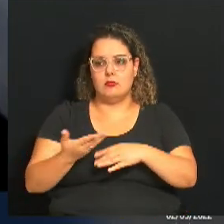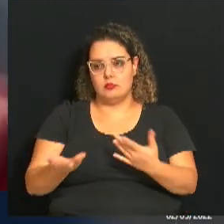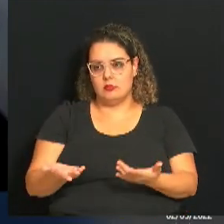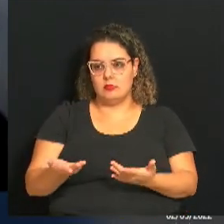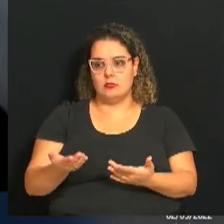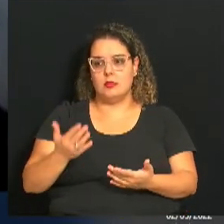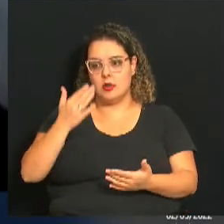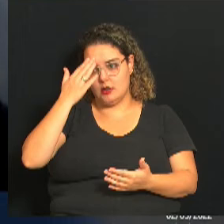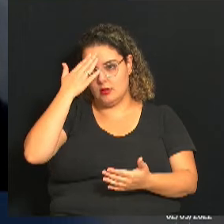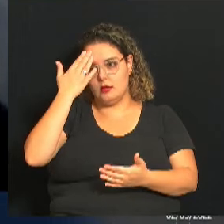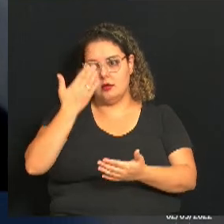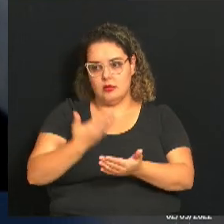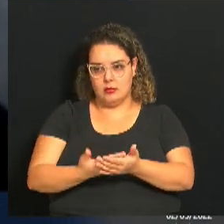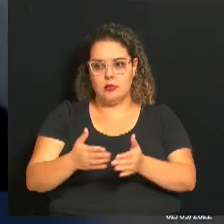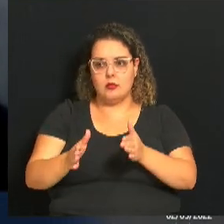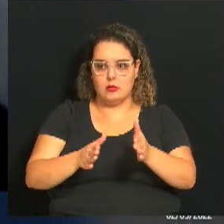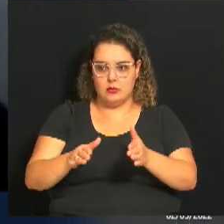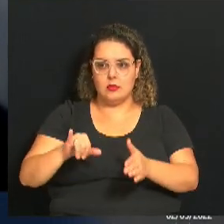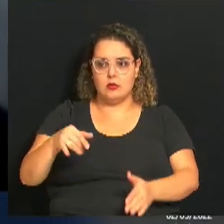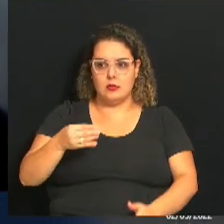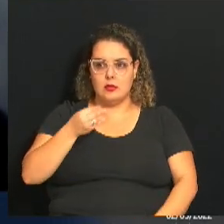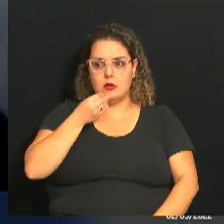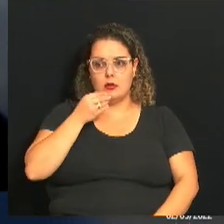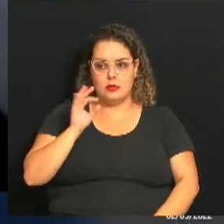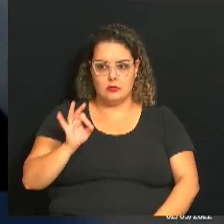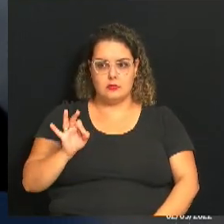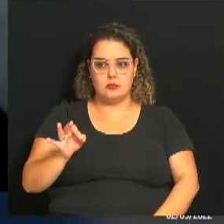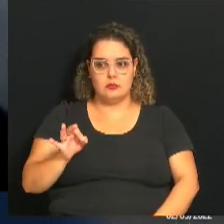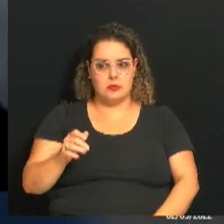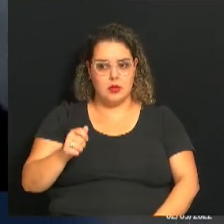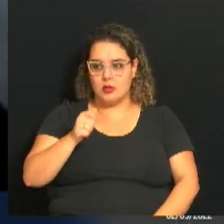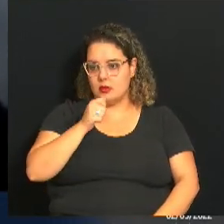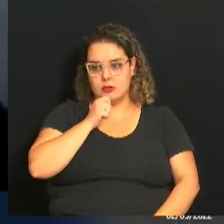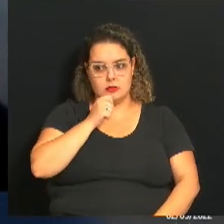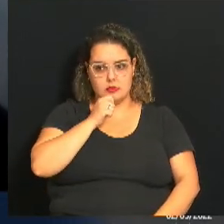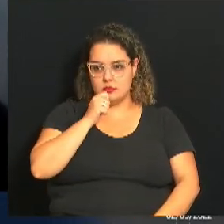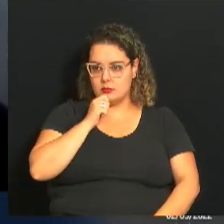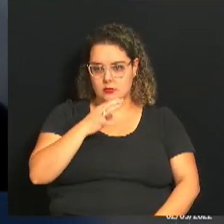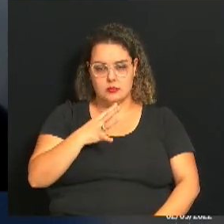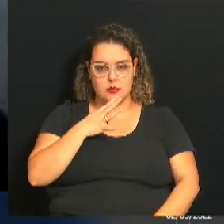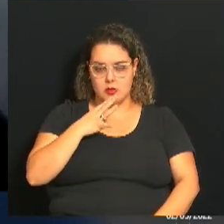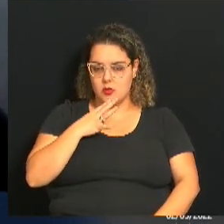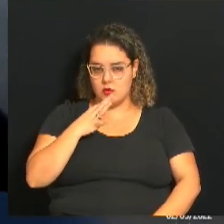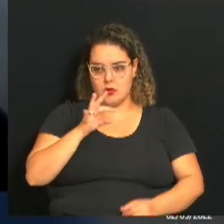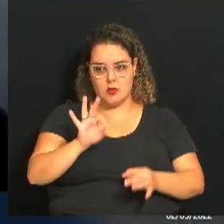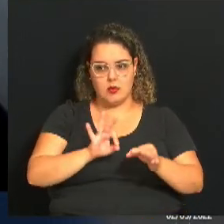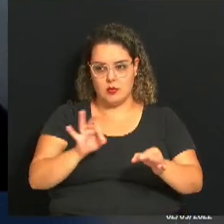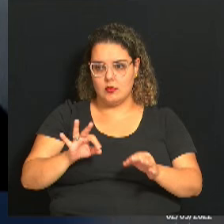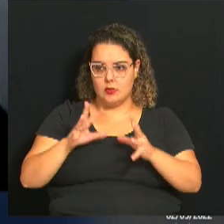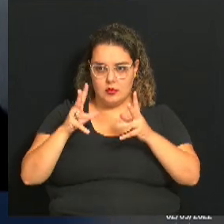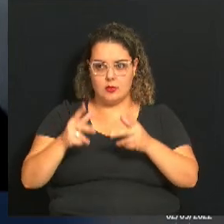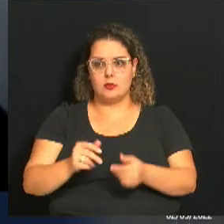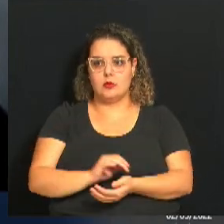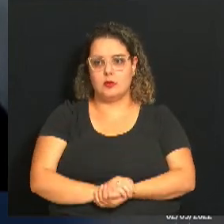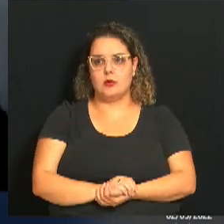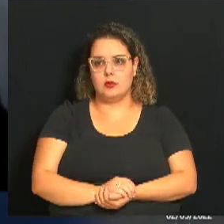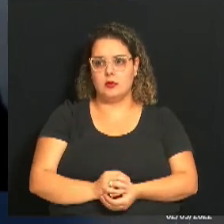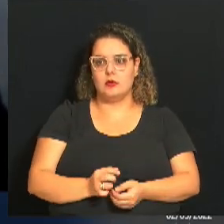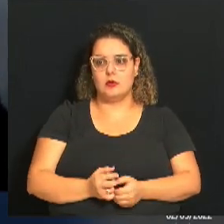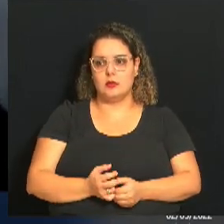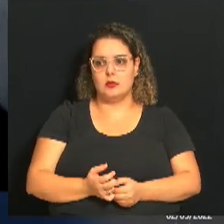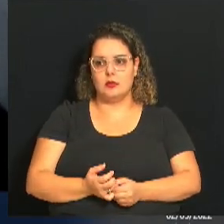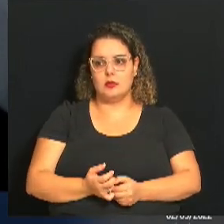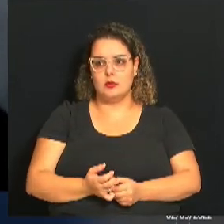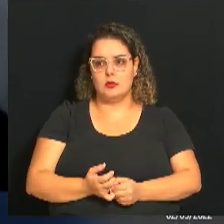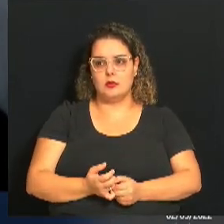vai ter um momento oportuno, um momento certo, mas a gente ainda não tem conhecimento do projeto em si, tá? Mas é algo que a gente